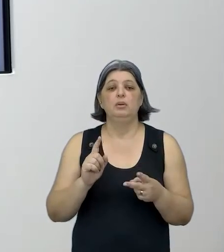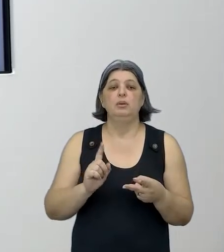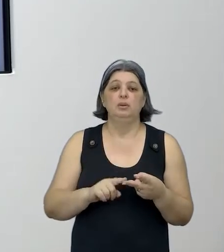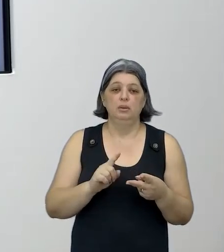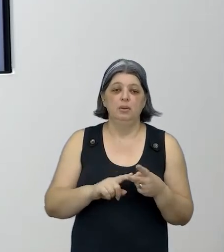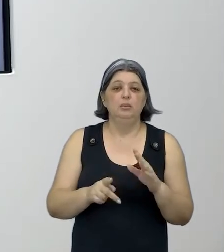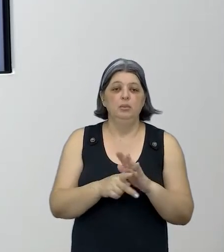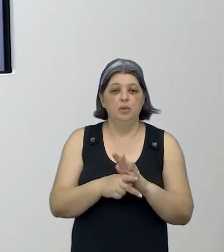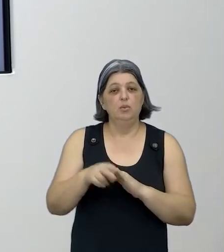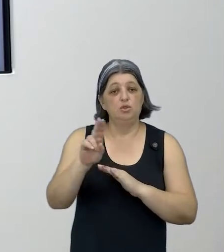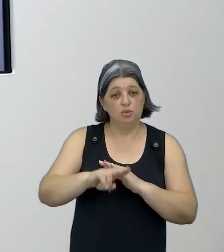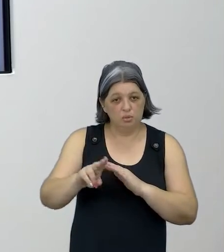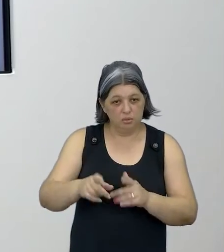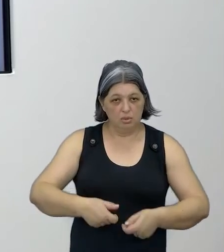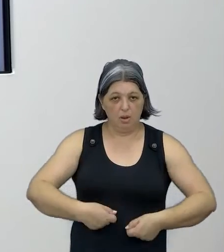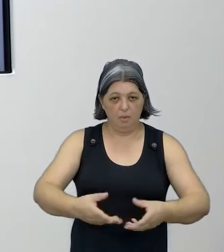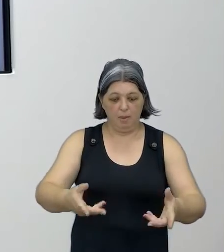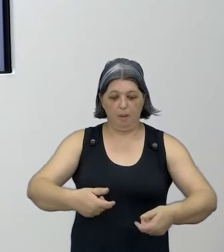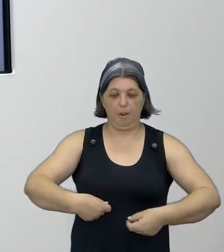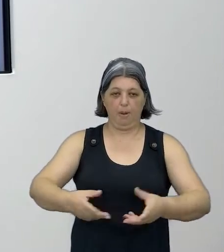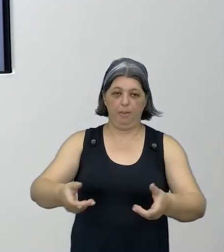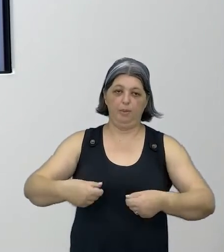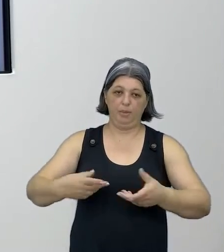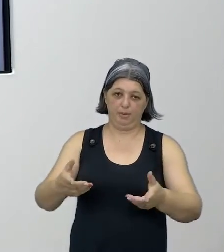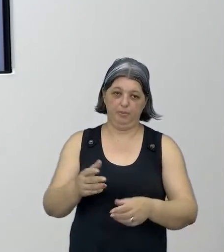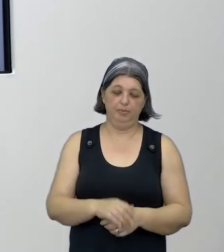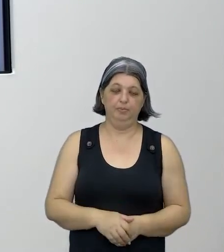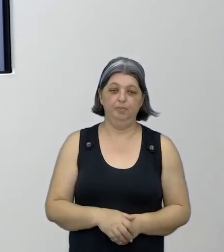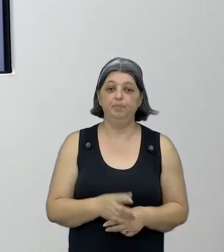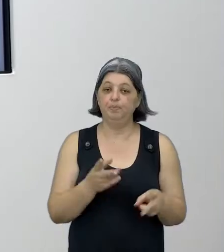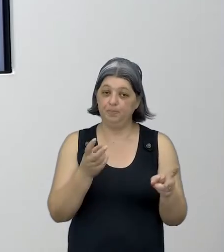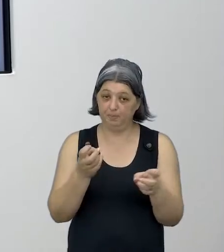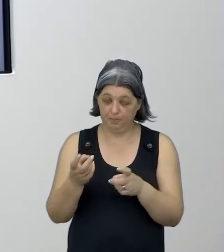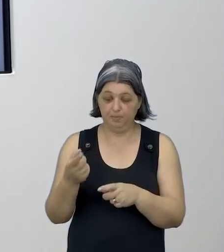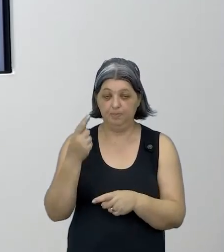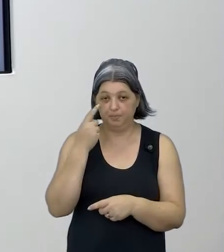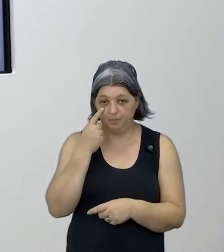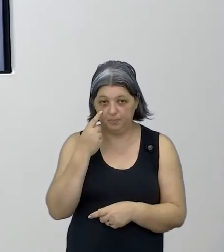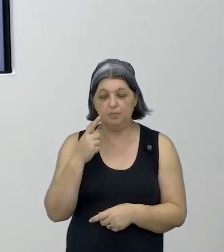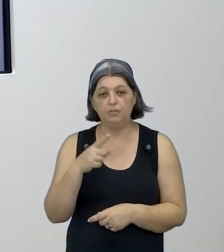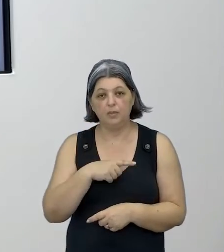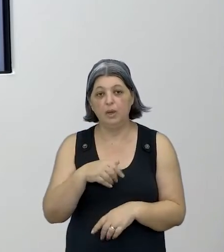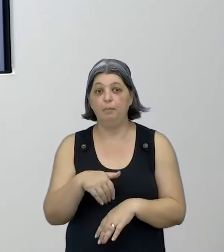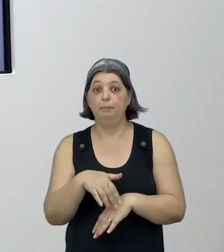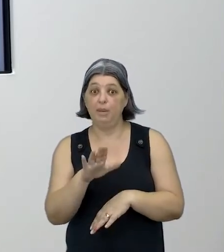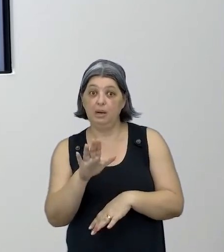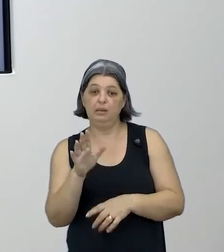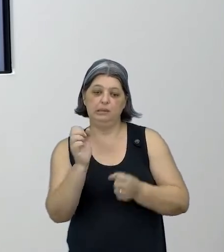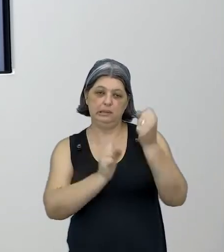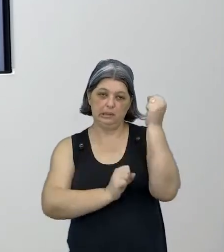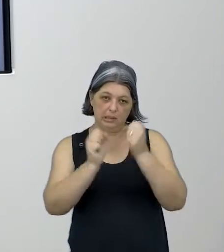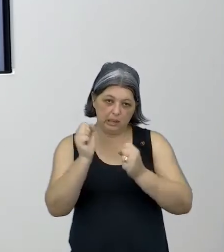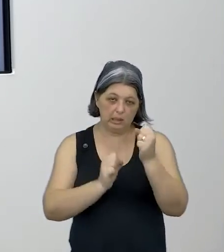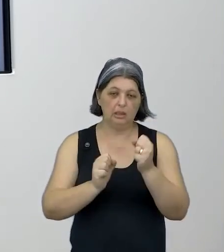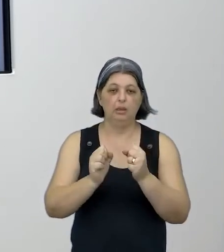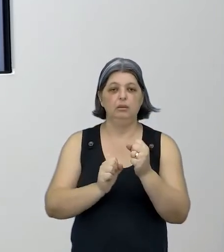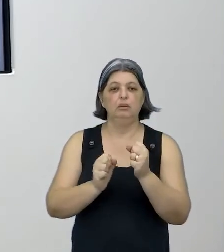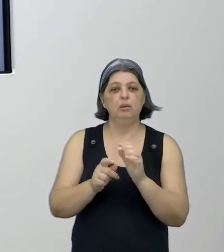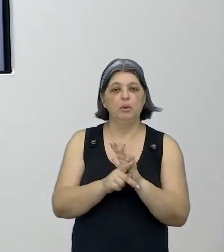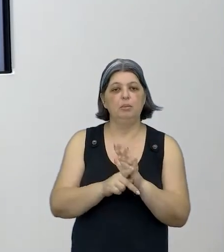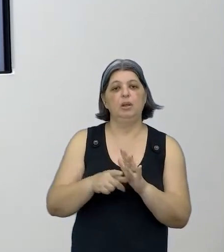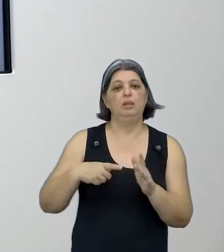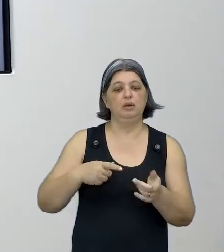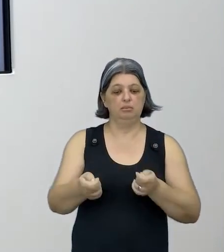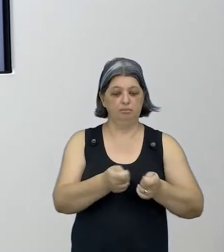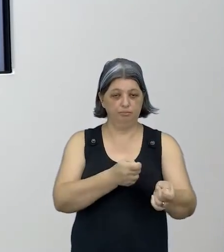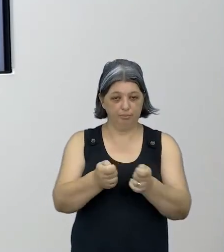bens de consumo. Então, repara, quanto mais industrializado é um país, mais ele tem controle